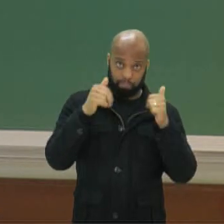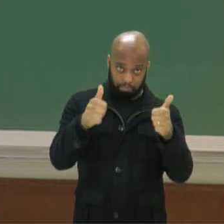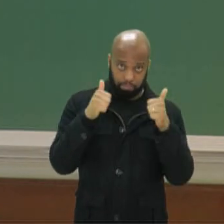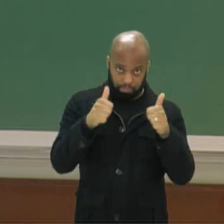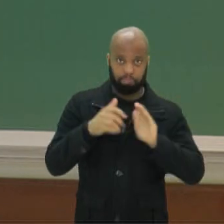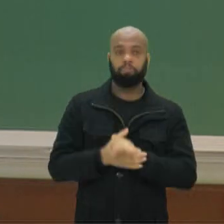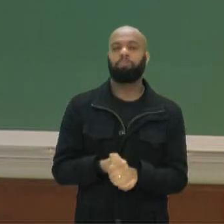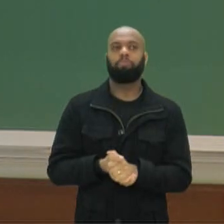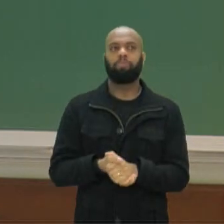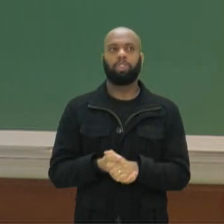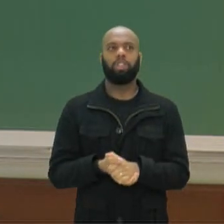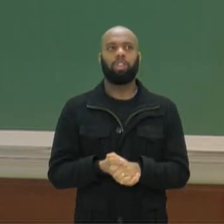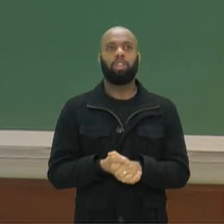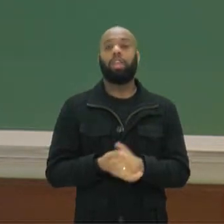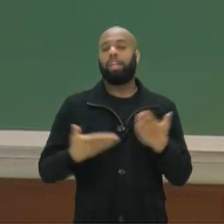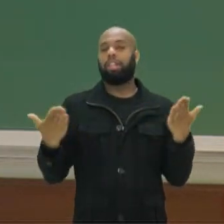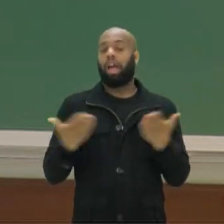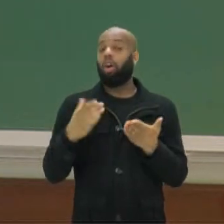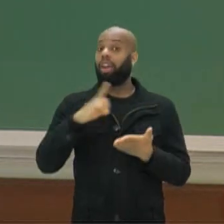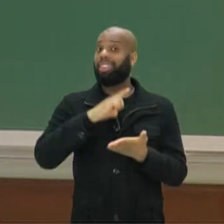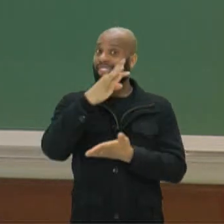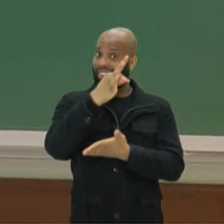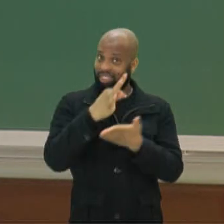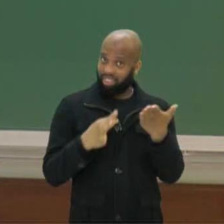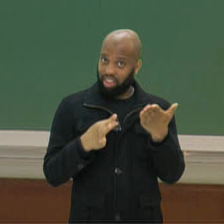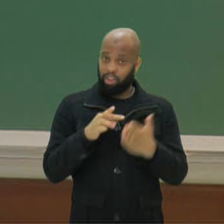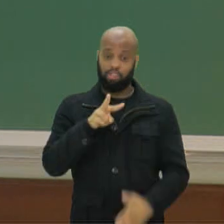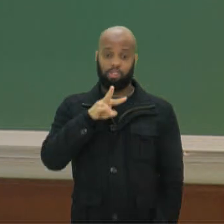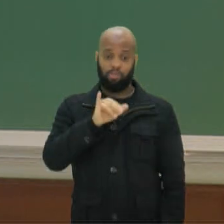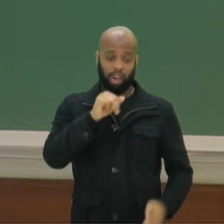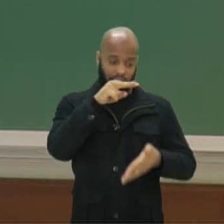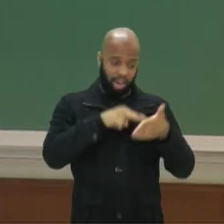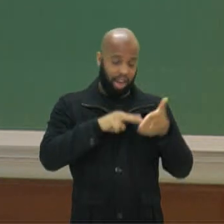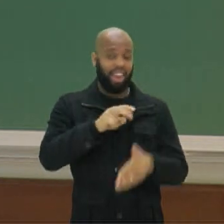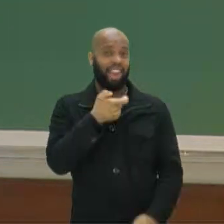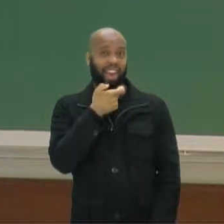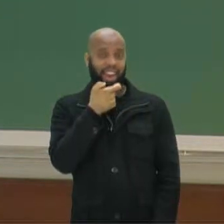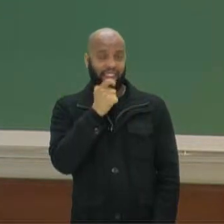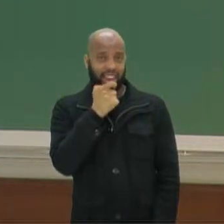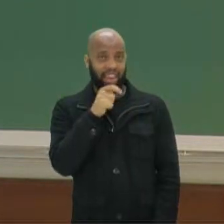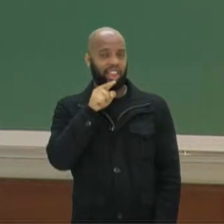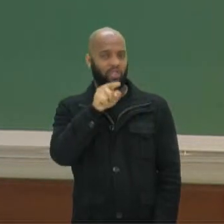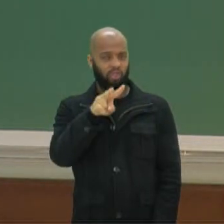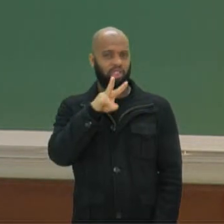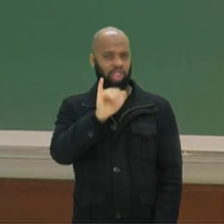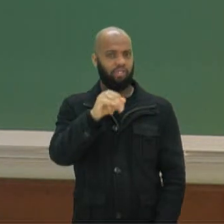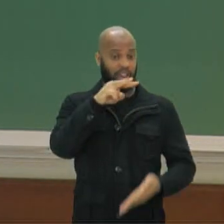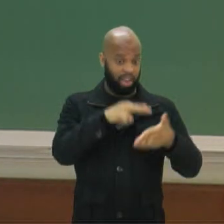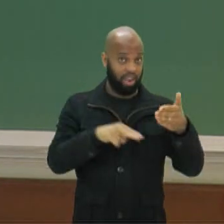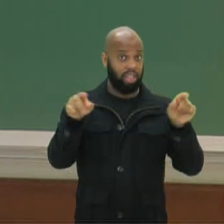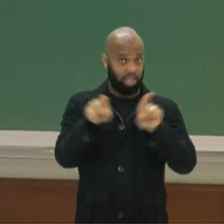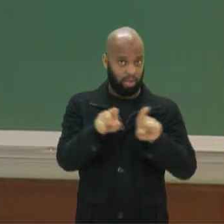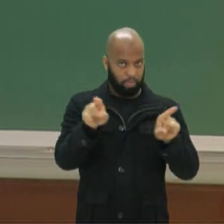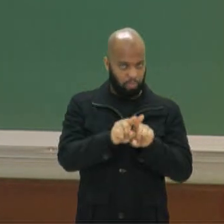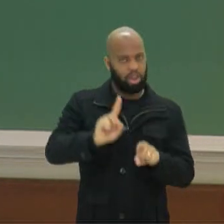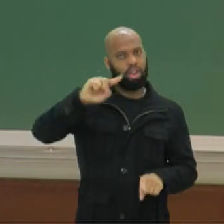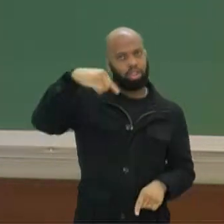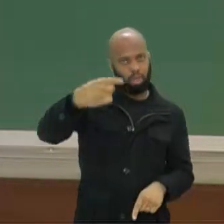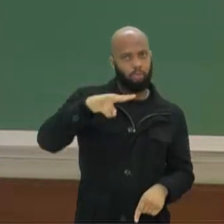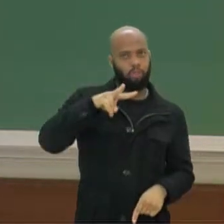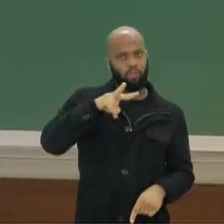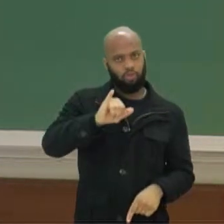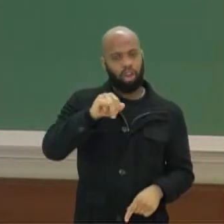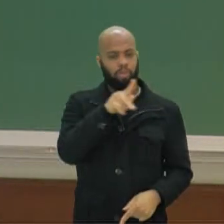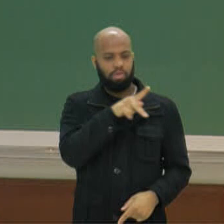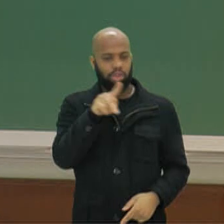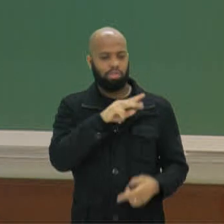Beleza? Alright. Agora sim, nós temos o nosso texto. O nosso texto aqui ele tem 2 slides, tá bom? Daí eu vou